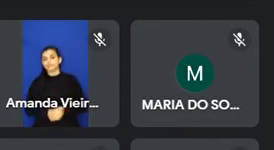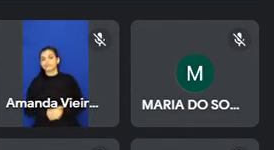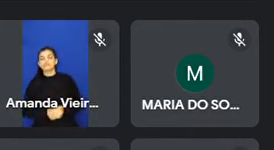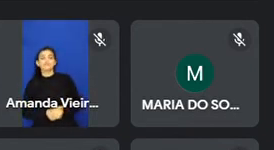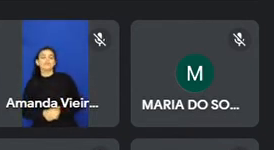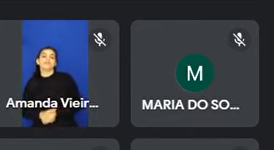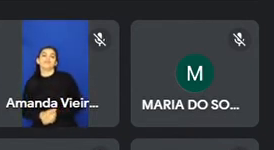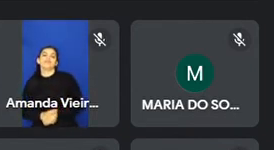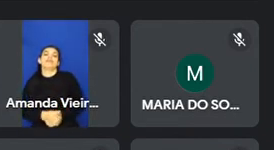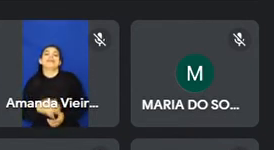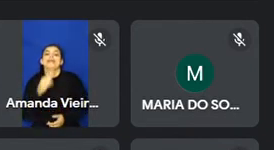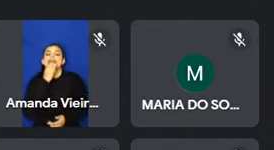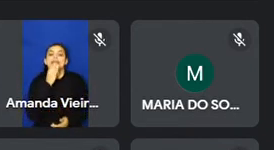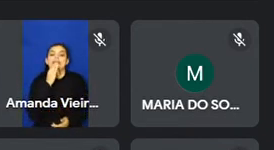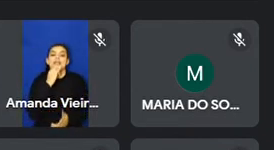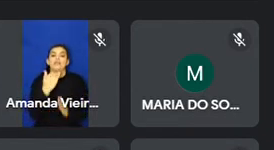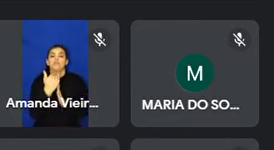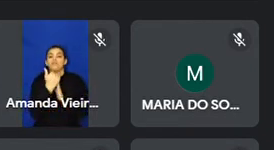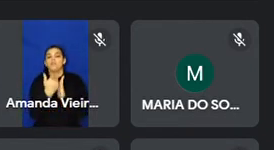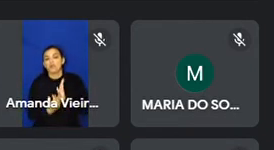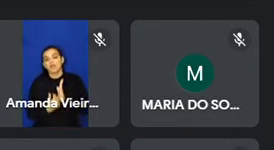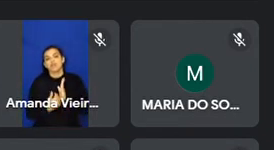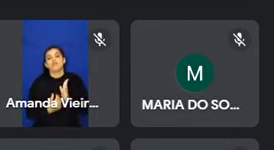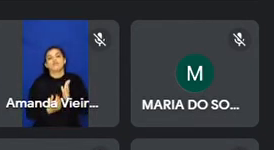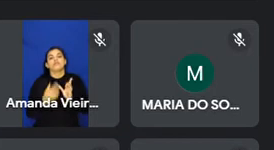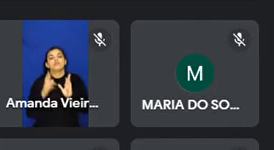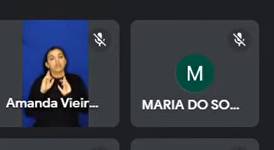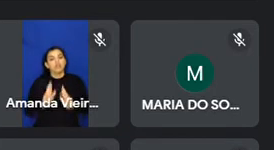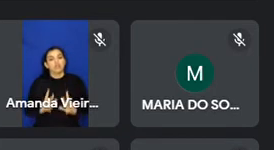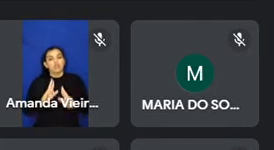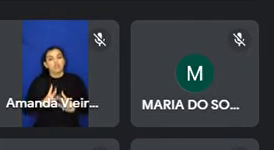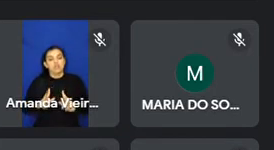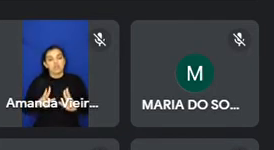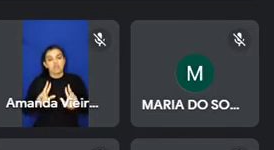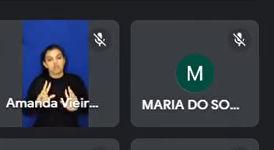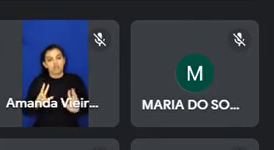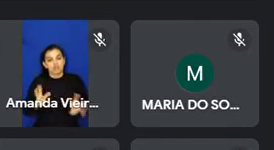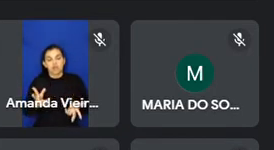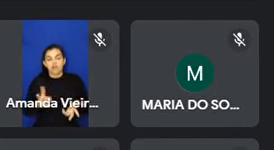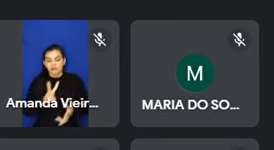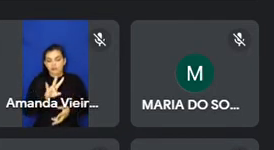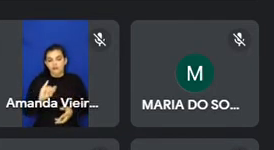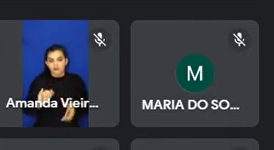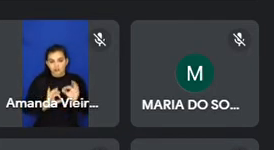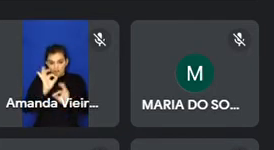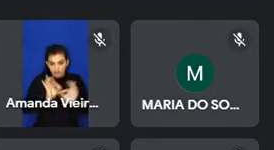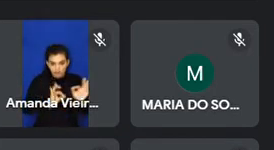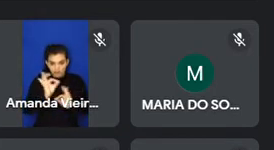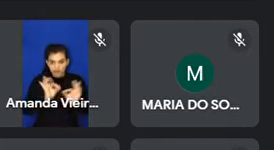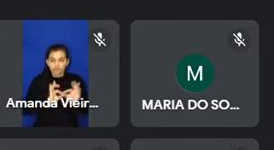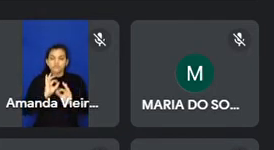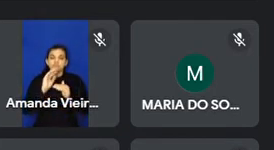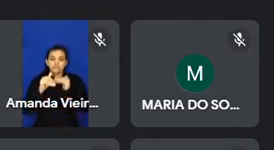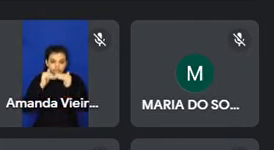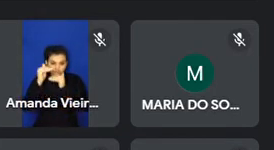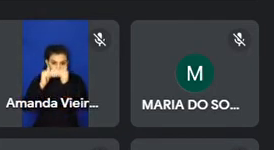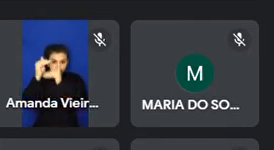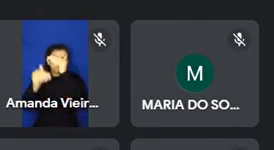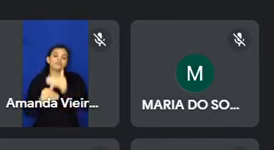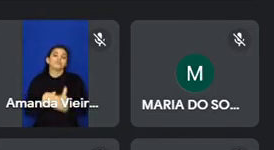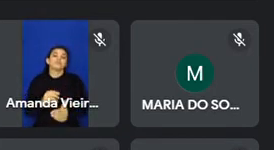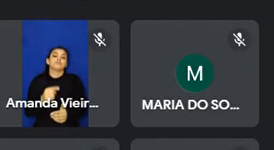menos reações adversas, a gente vai trabalhando em cima e assim sucessivamente até obter uma que